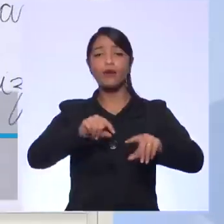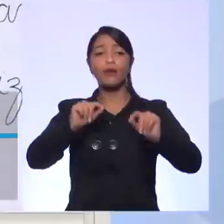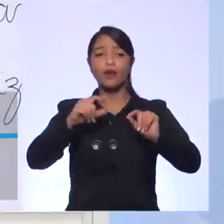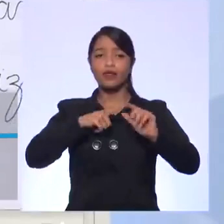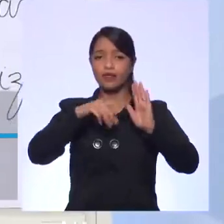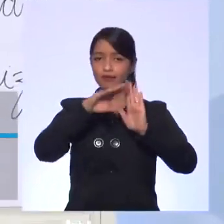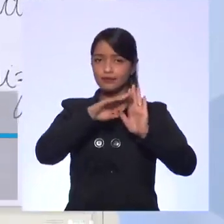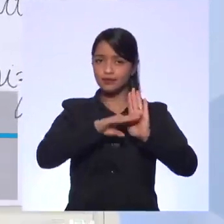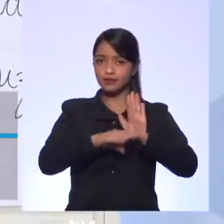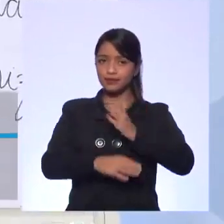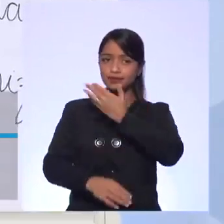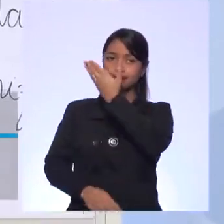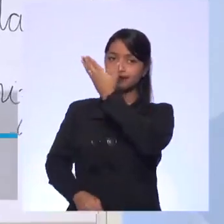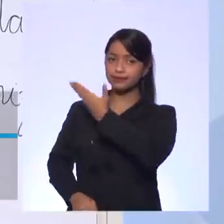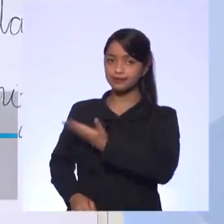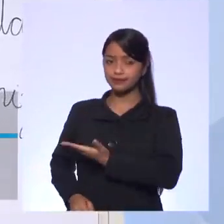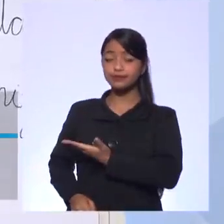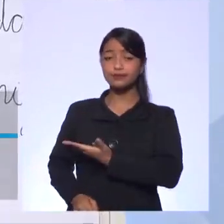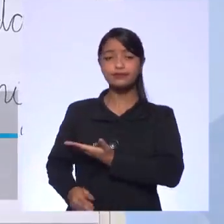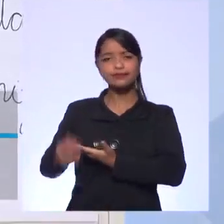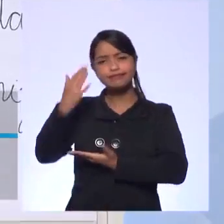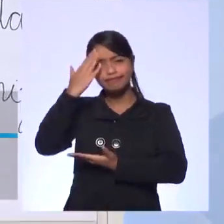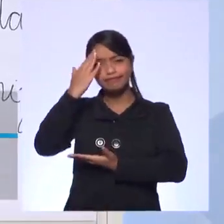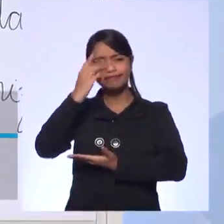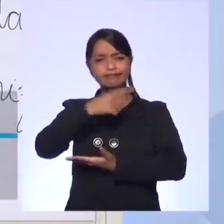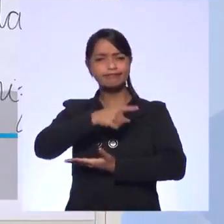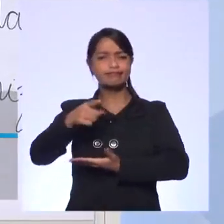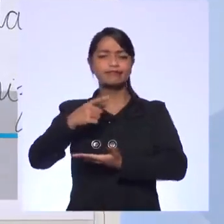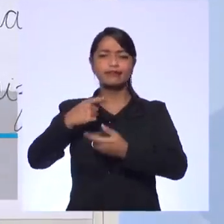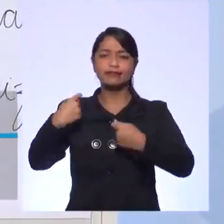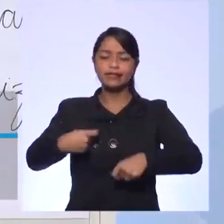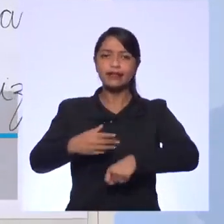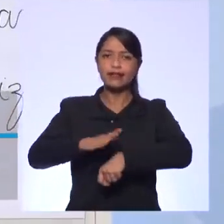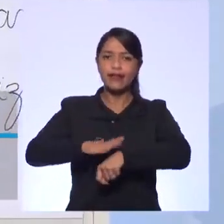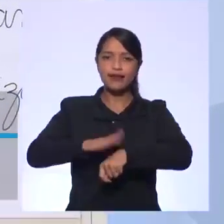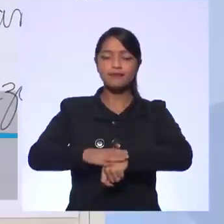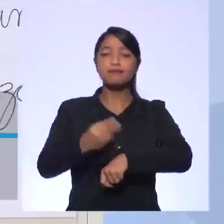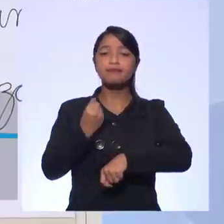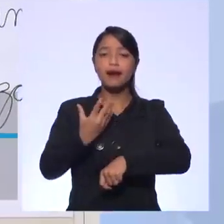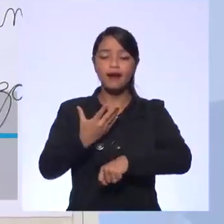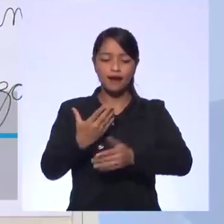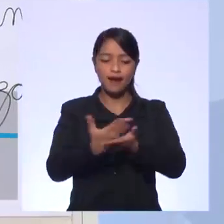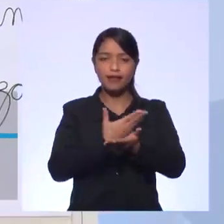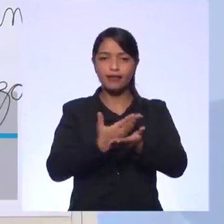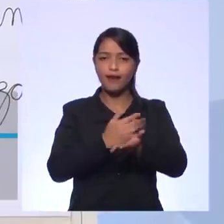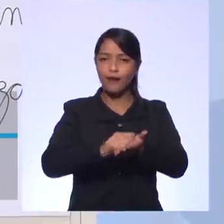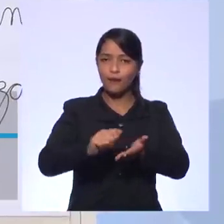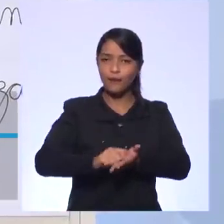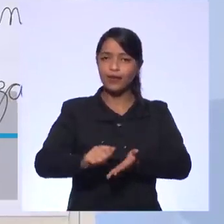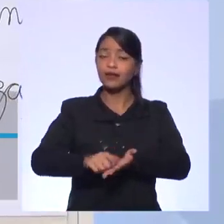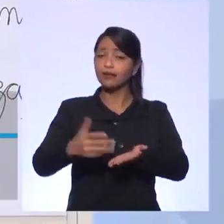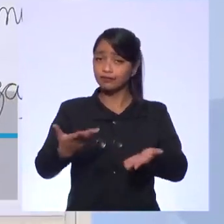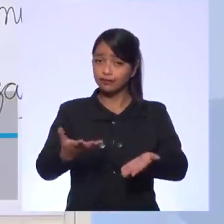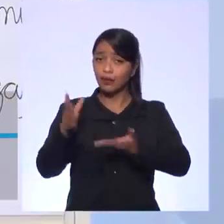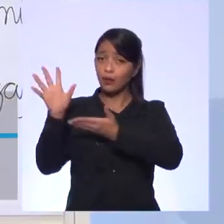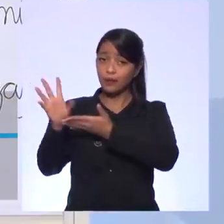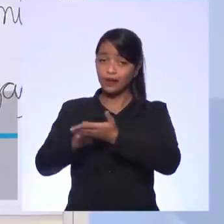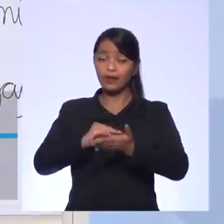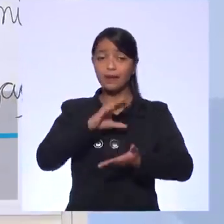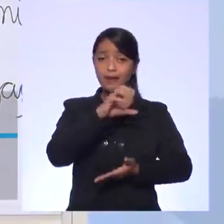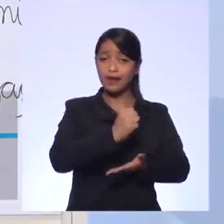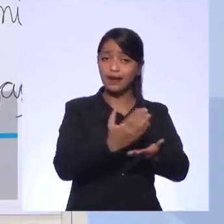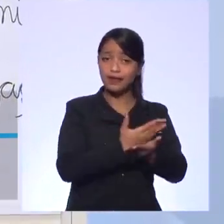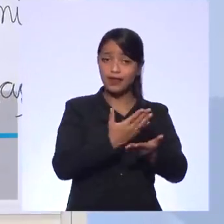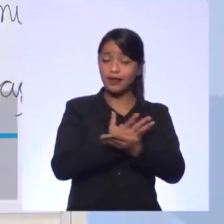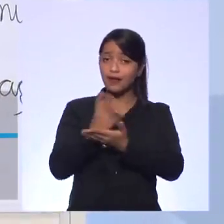sei que o sexto ano precisa de um pouquinho mais de tempo para poder copiar, então peguem um caderno, já vão copiando aqui a data de hoje, a pauta. Estamos